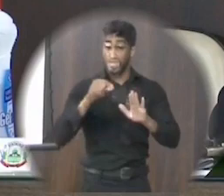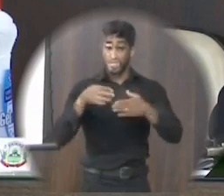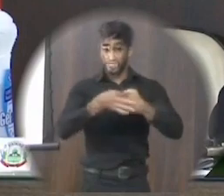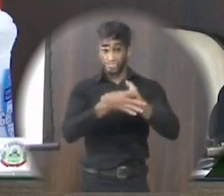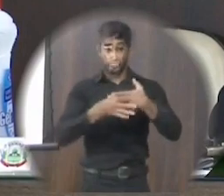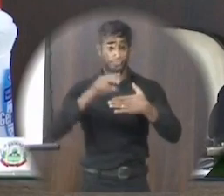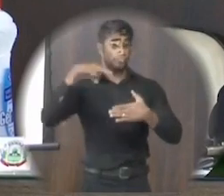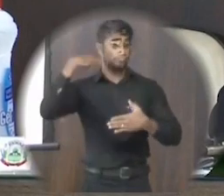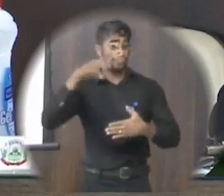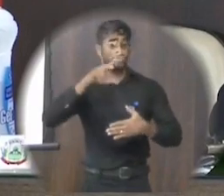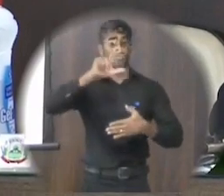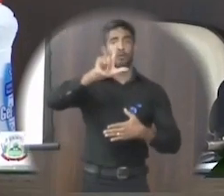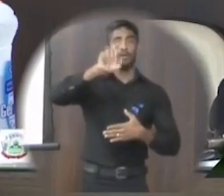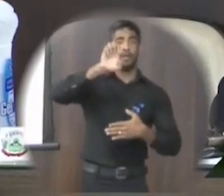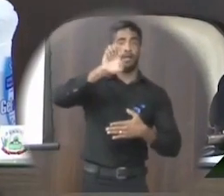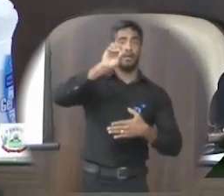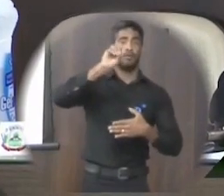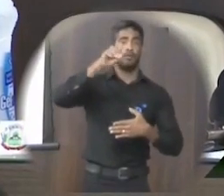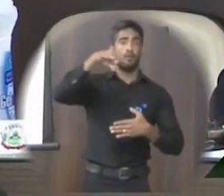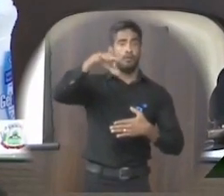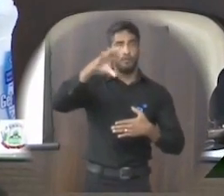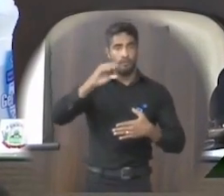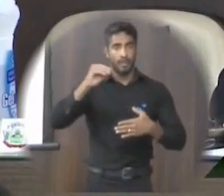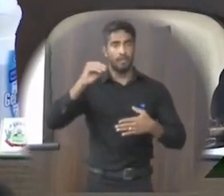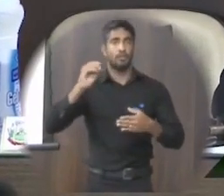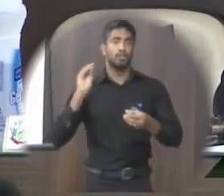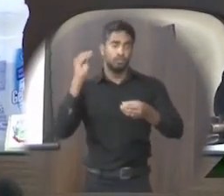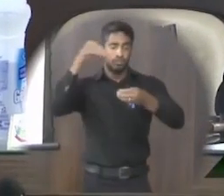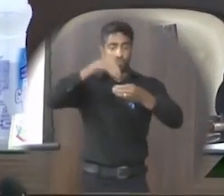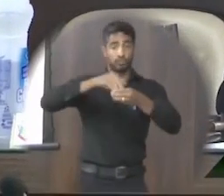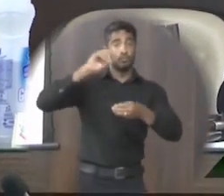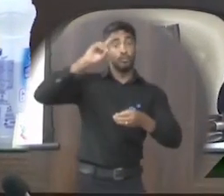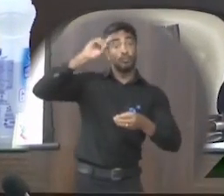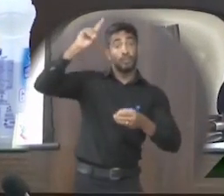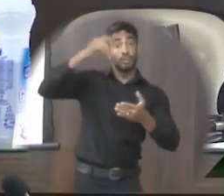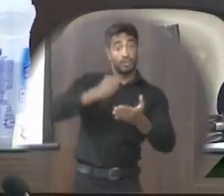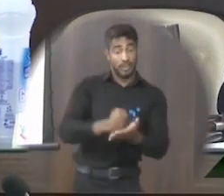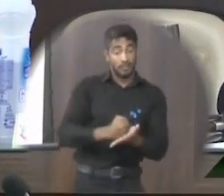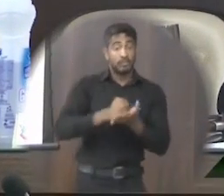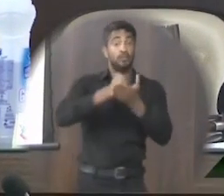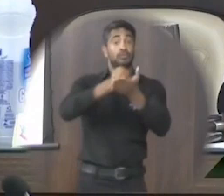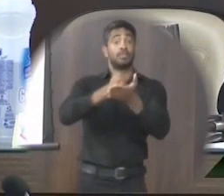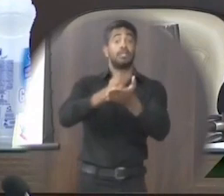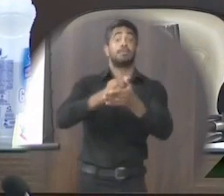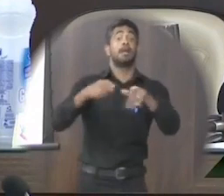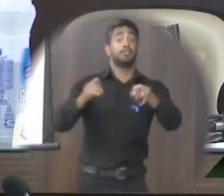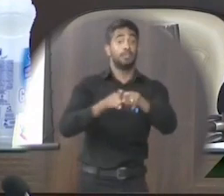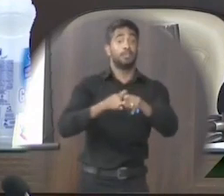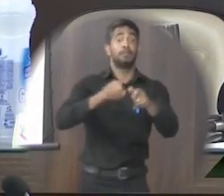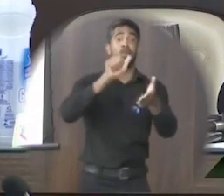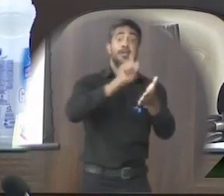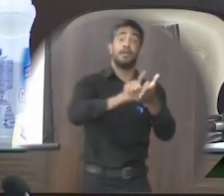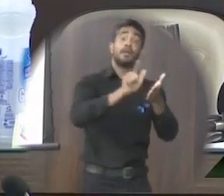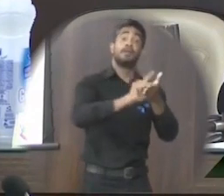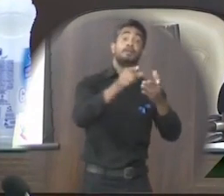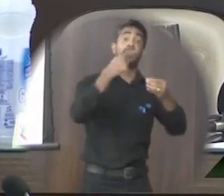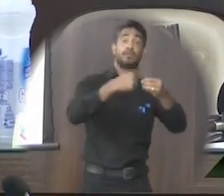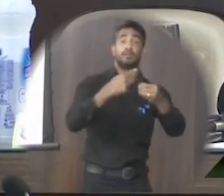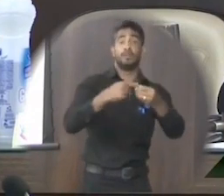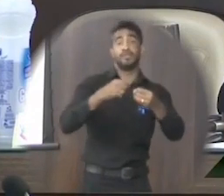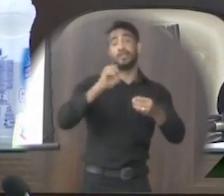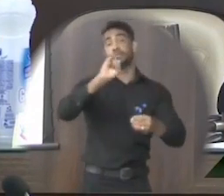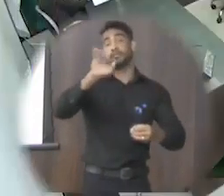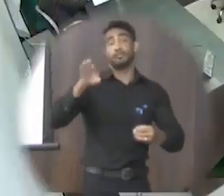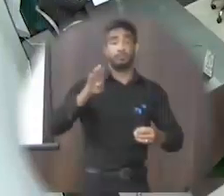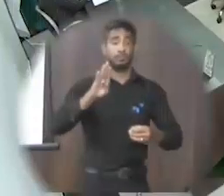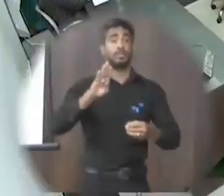vereador Leobino Antunes de Bem, institui o Dia Municipal da Sustentabilidade e Limpeza Urbana no âmbito do município de Janaúba